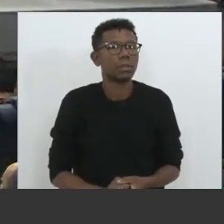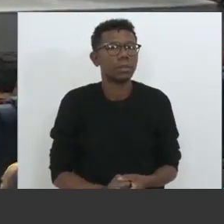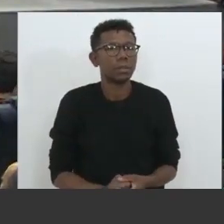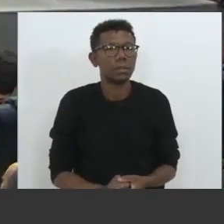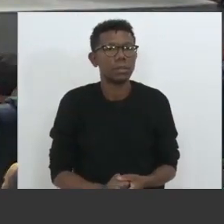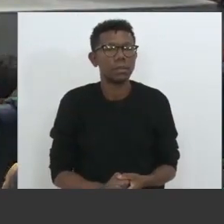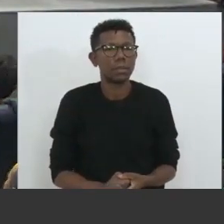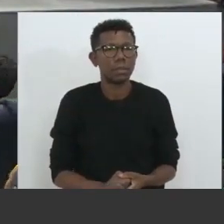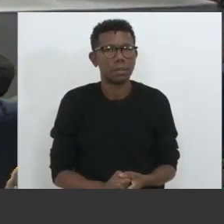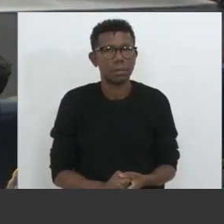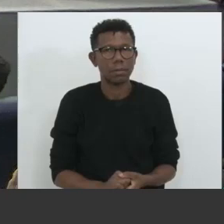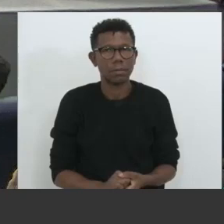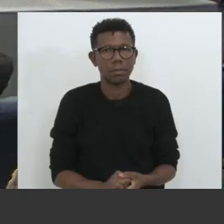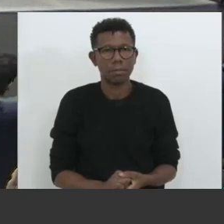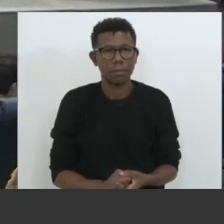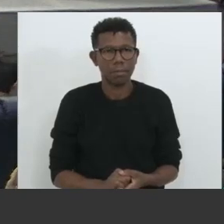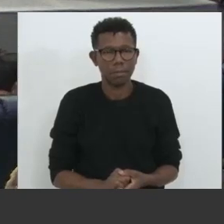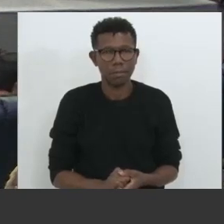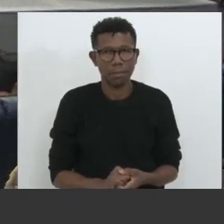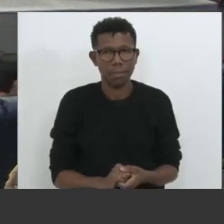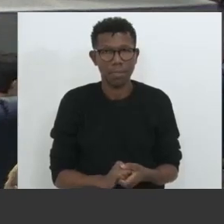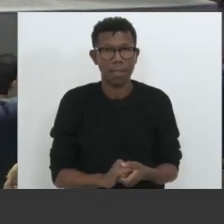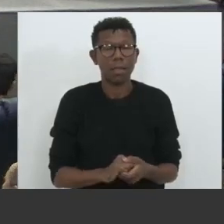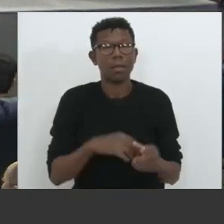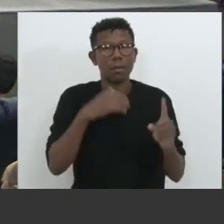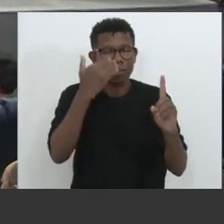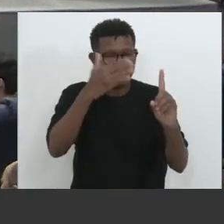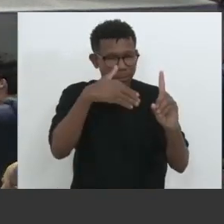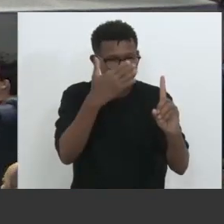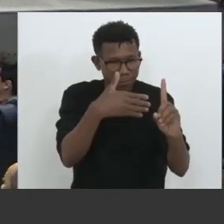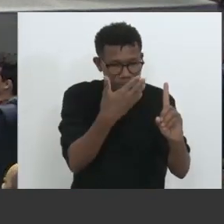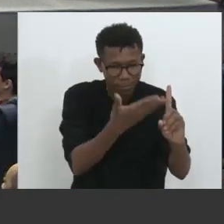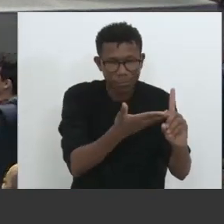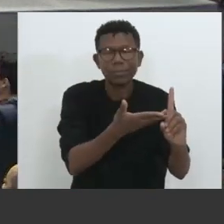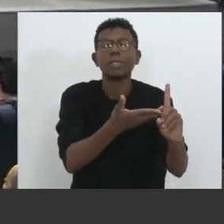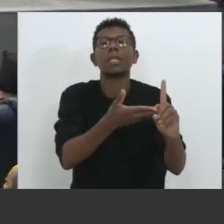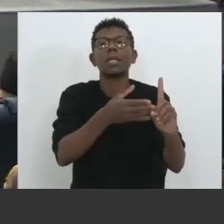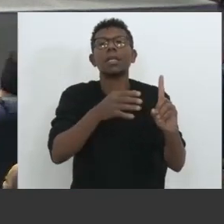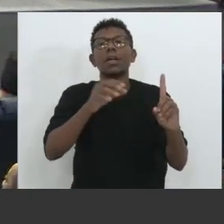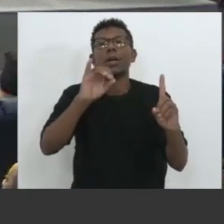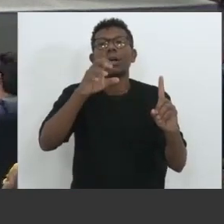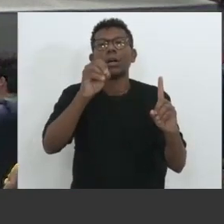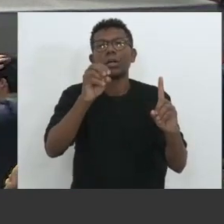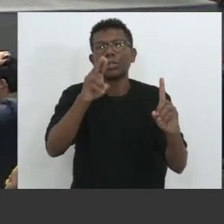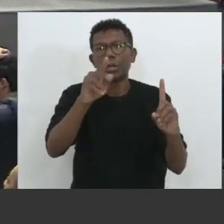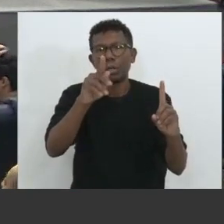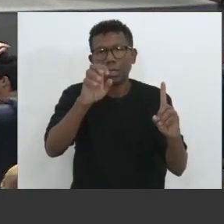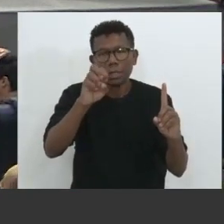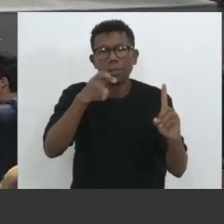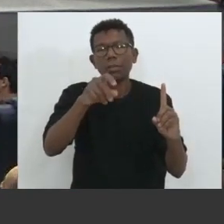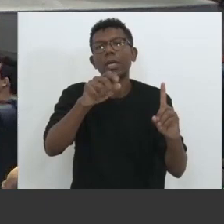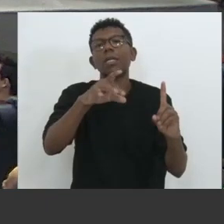Guarulhos nosso homenageado o ilustríssimo senhor Jorge Márcio Miranda